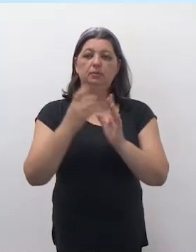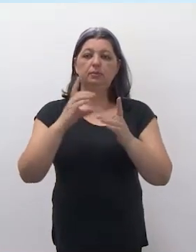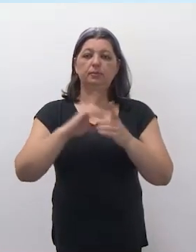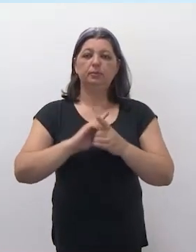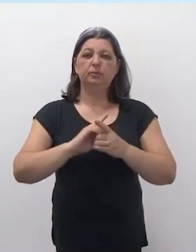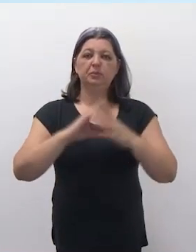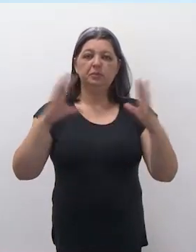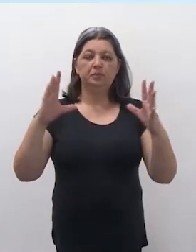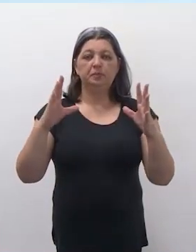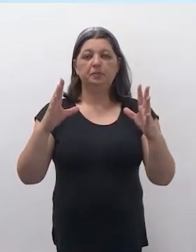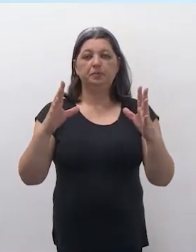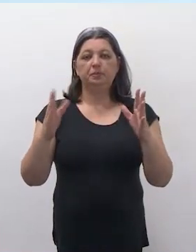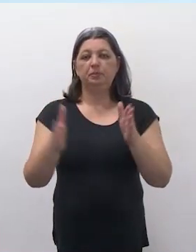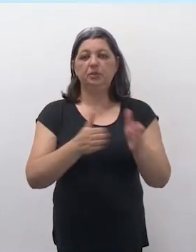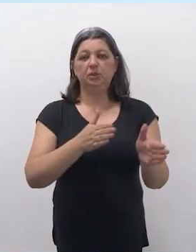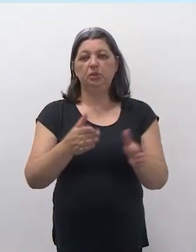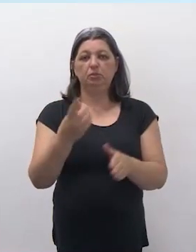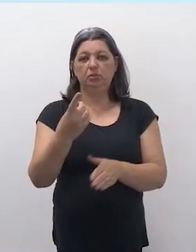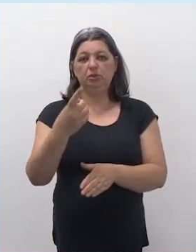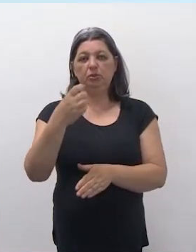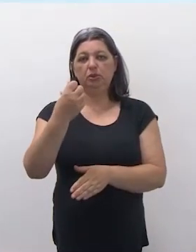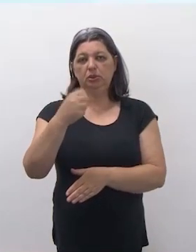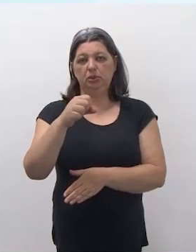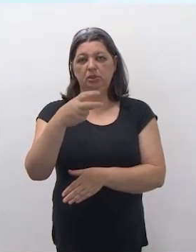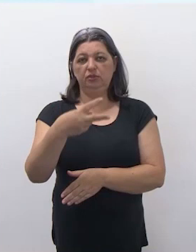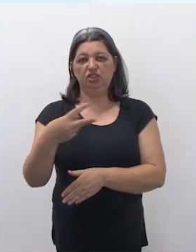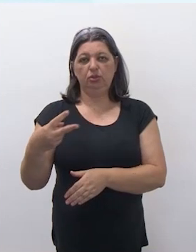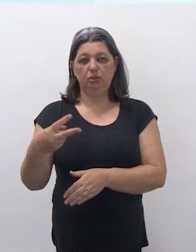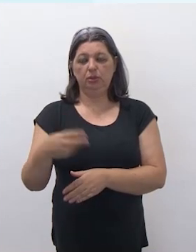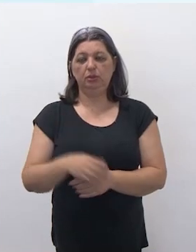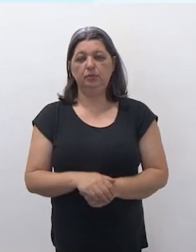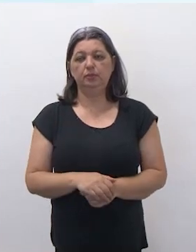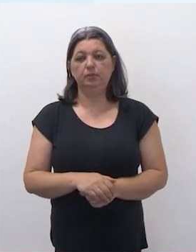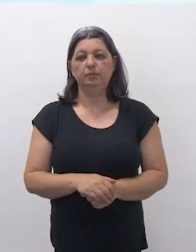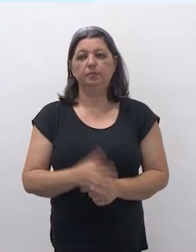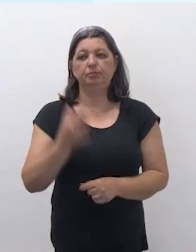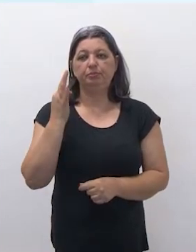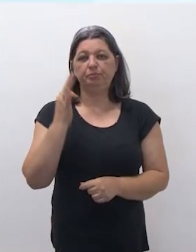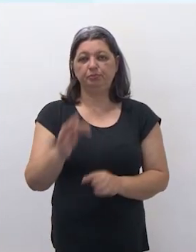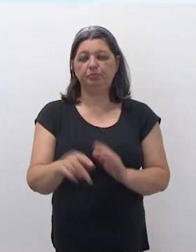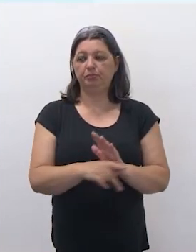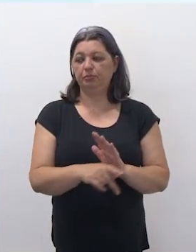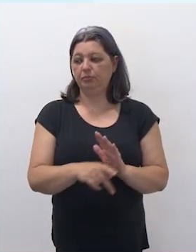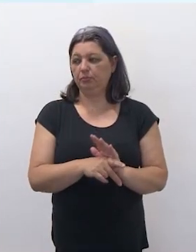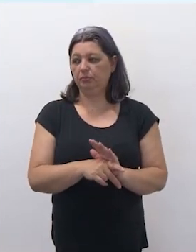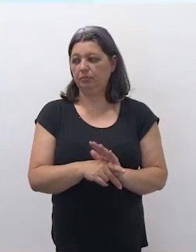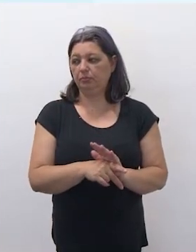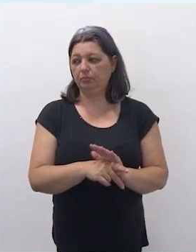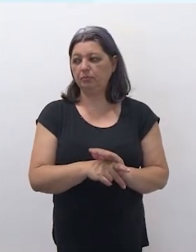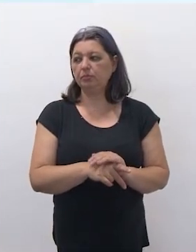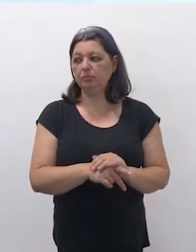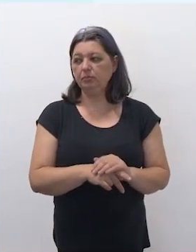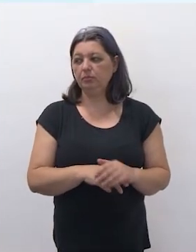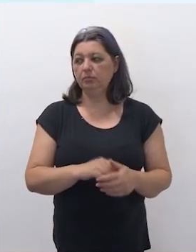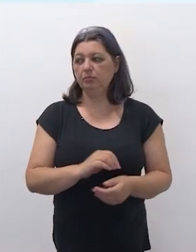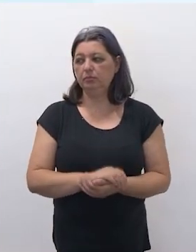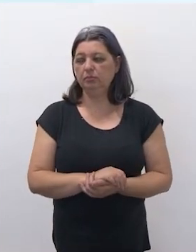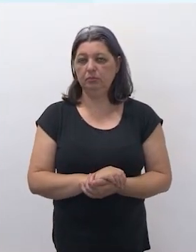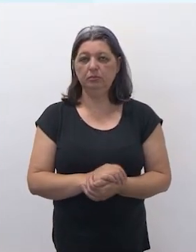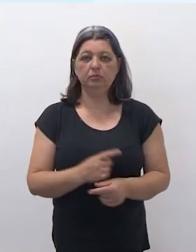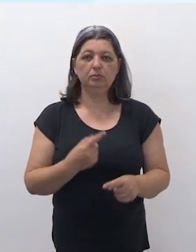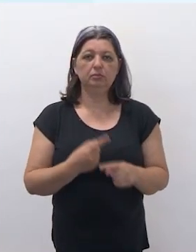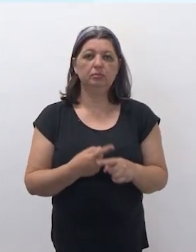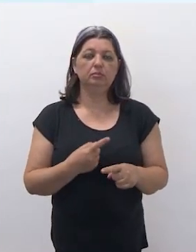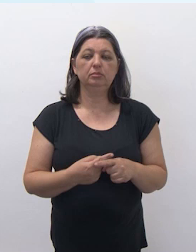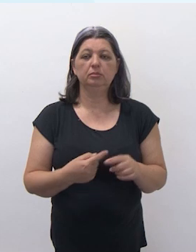né, em 1822. Então vamos lá, contudo no Brasil não se aplica o modelo inglês da cidadania. No nosso país, os direitos